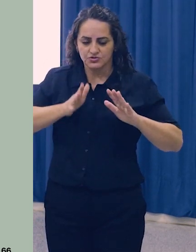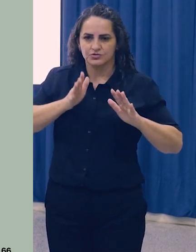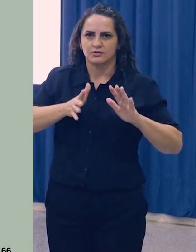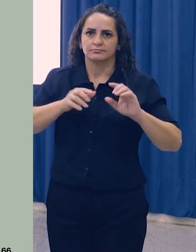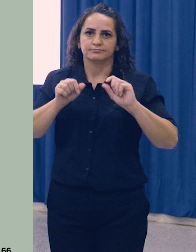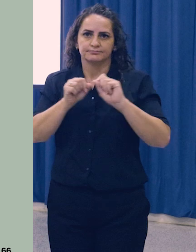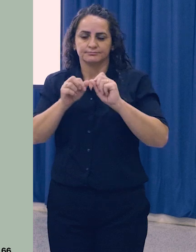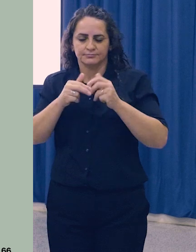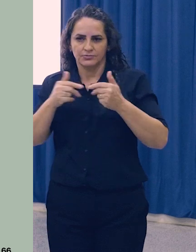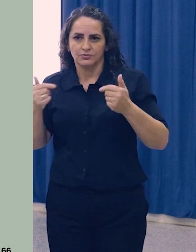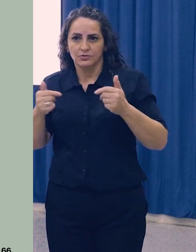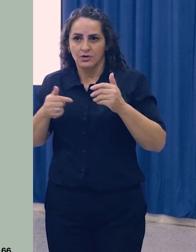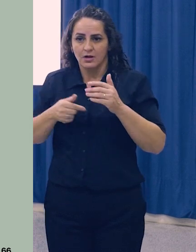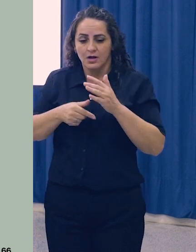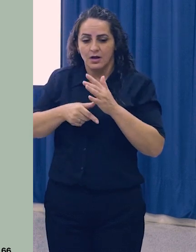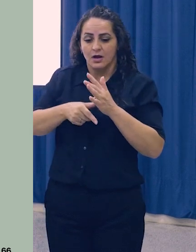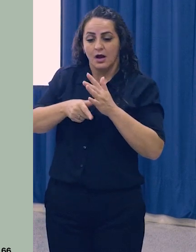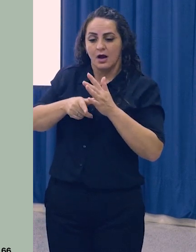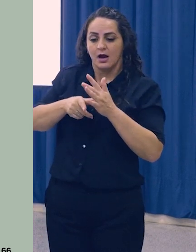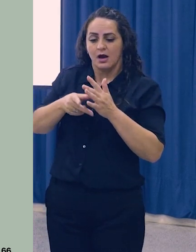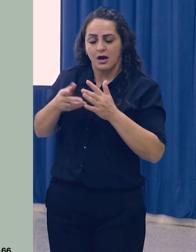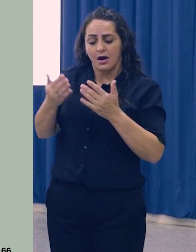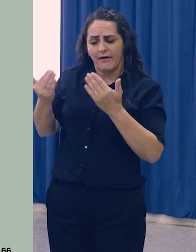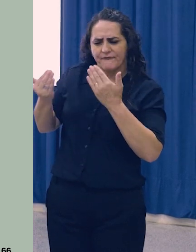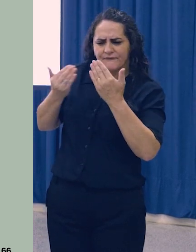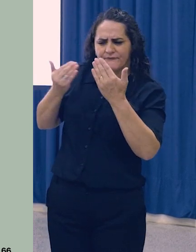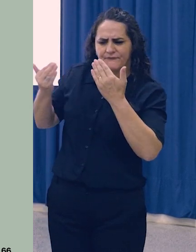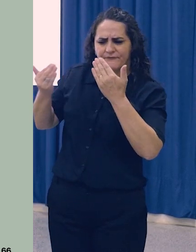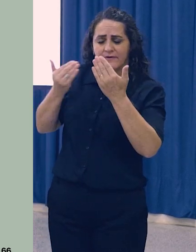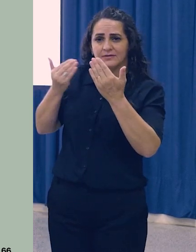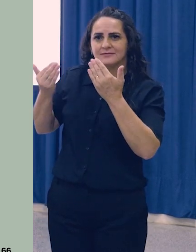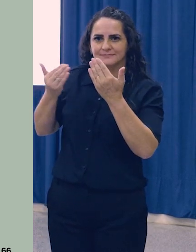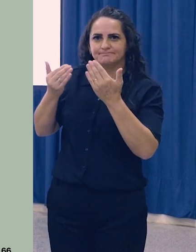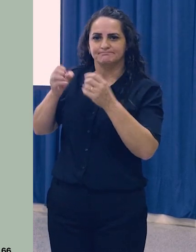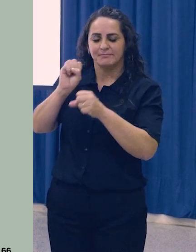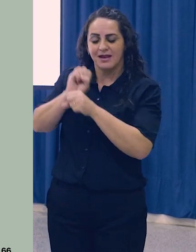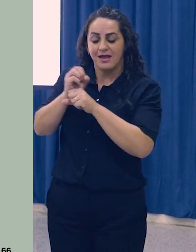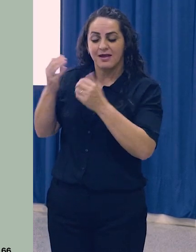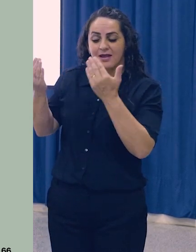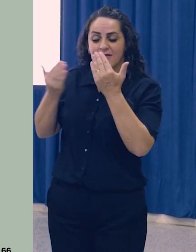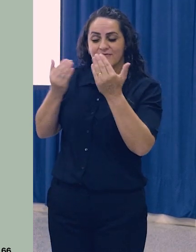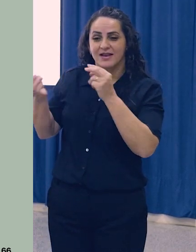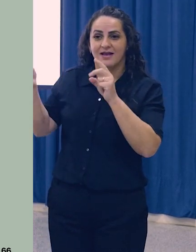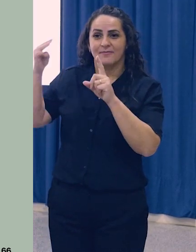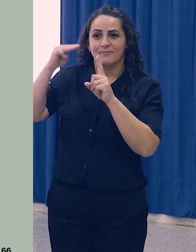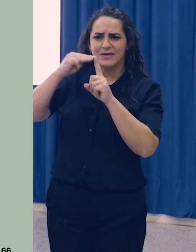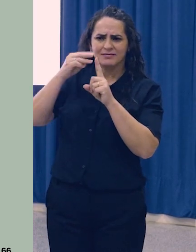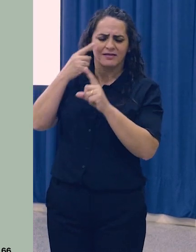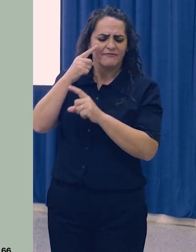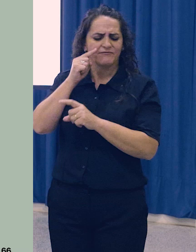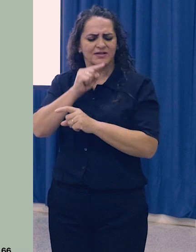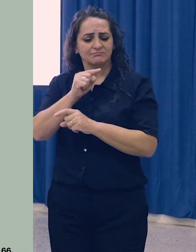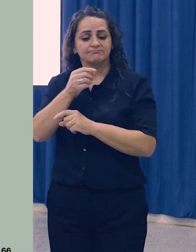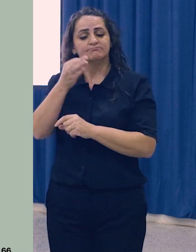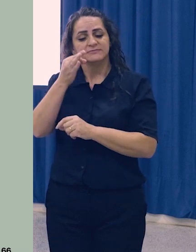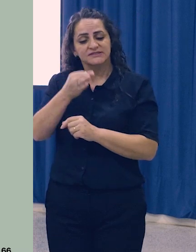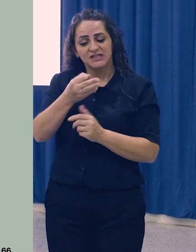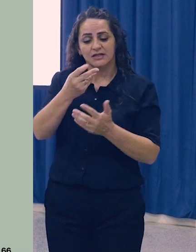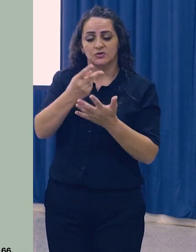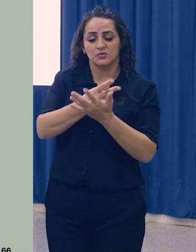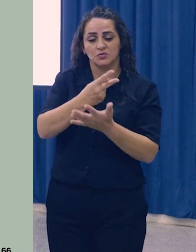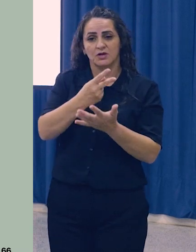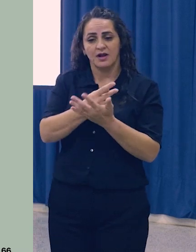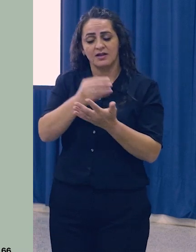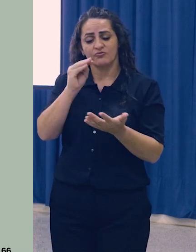aplicado algumas coisas, você voltar atrás e avaliar as suas metas, avaliar o que você já fez, se você cumpriu, se você não